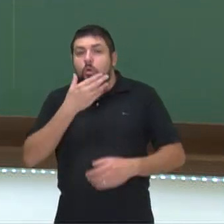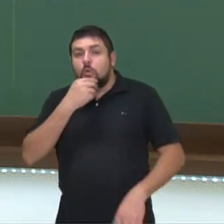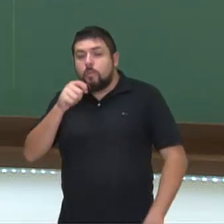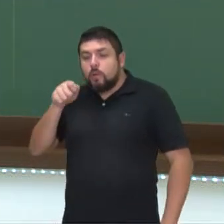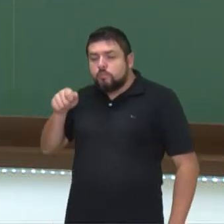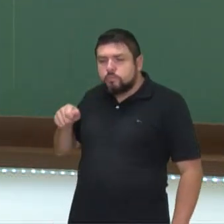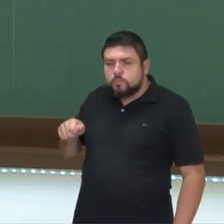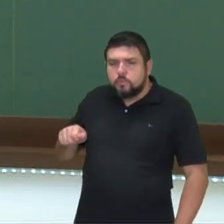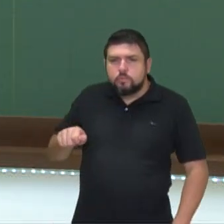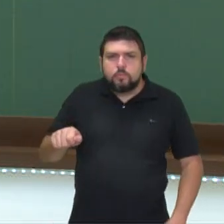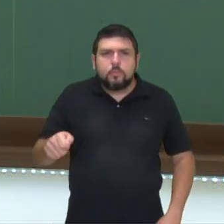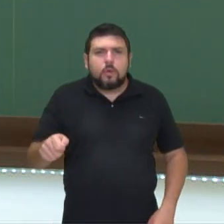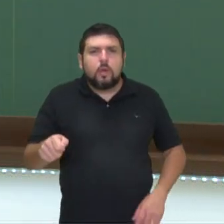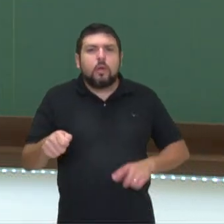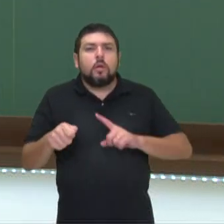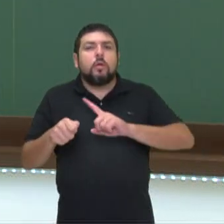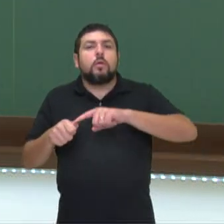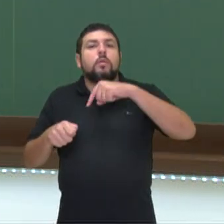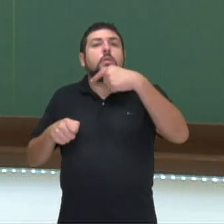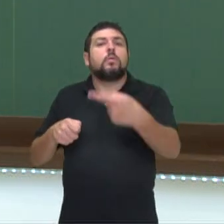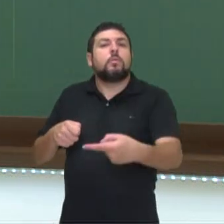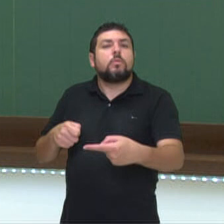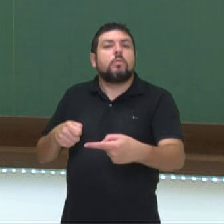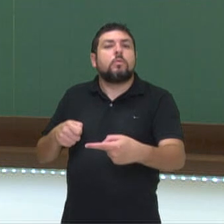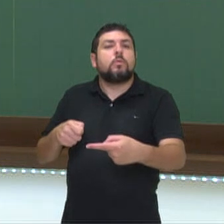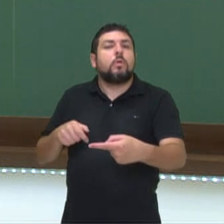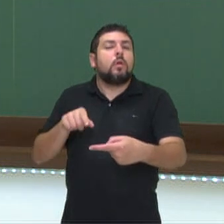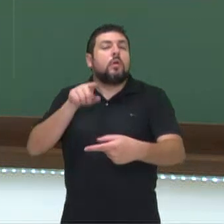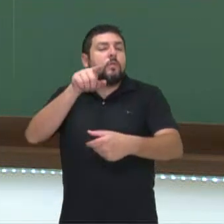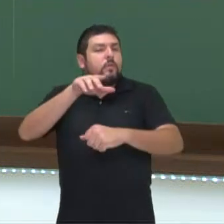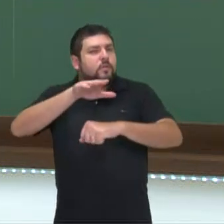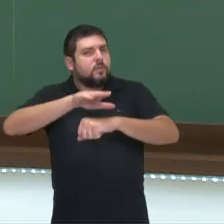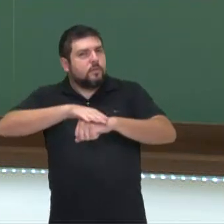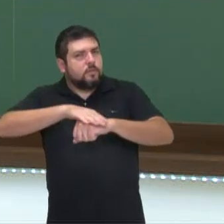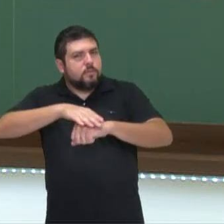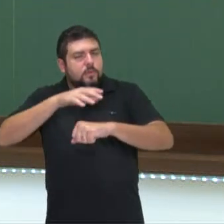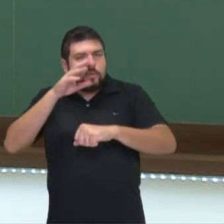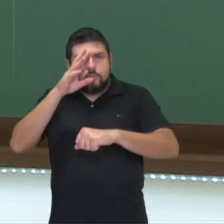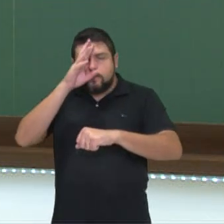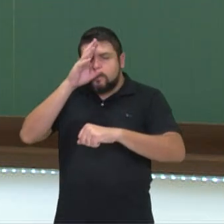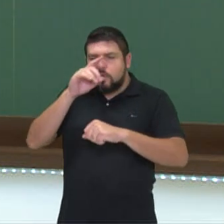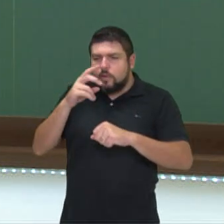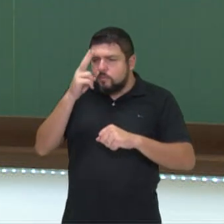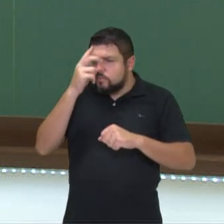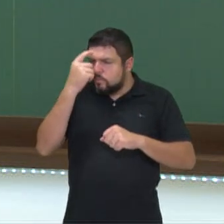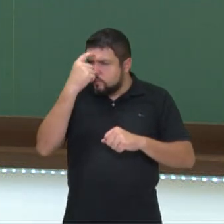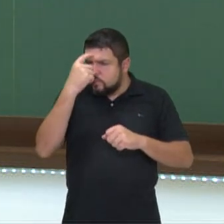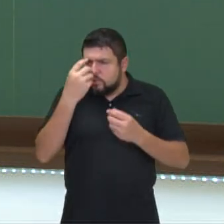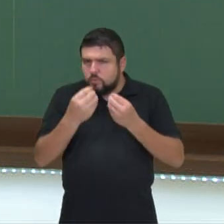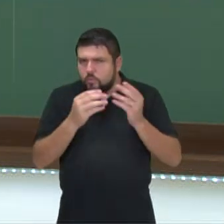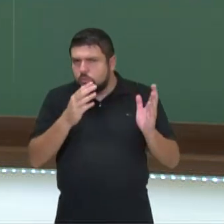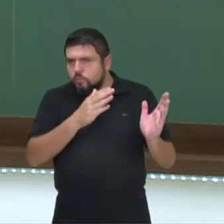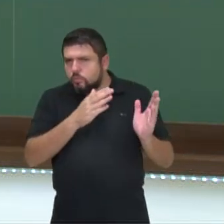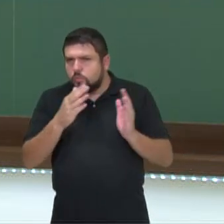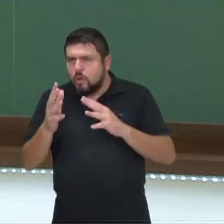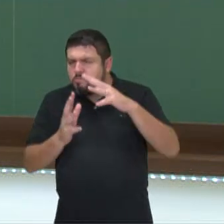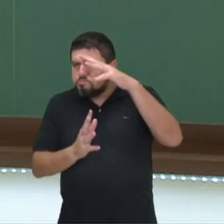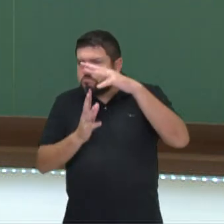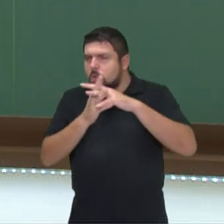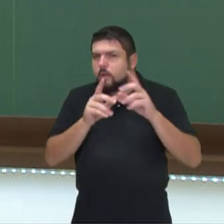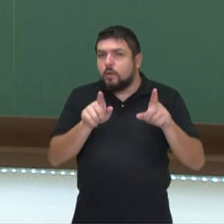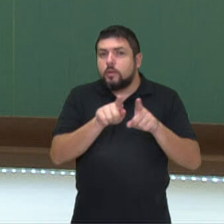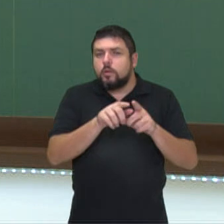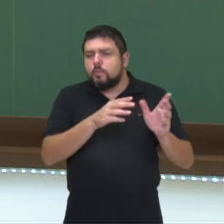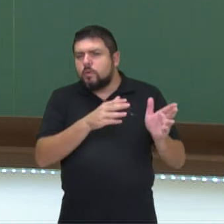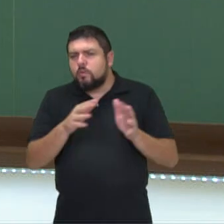para o conflito. Você vai pensar no conflito dessa história, no clímax, no desenvolvimento, então, e também no desfecho, na